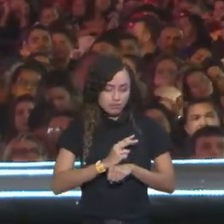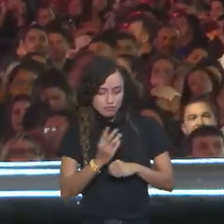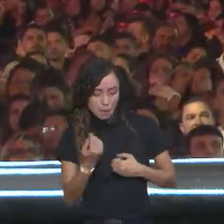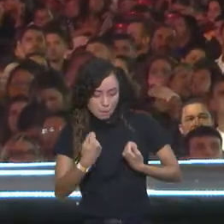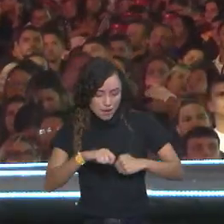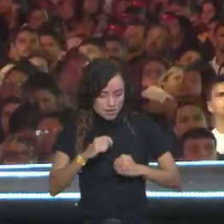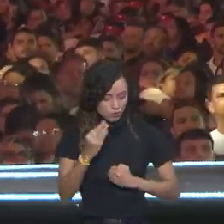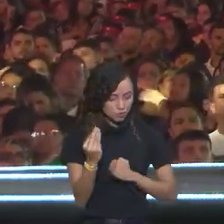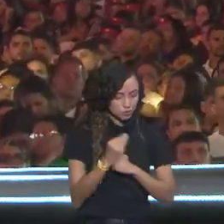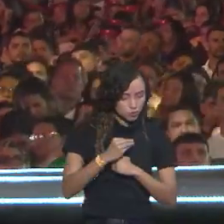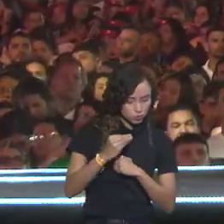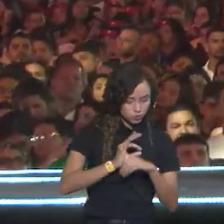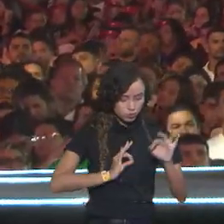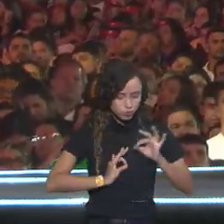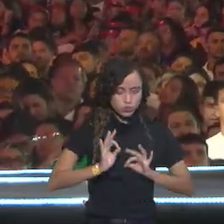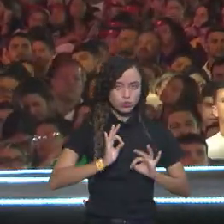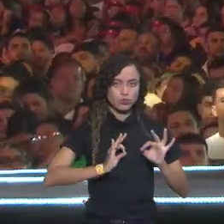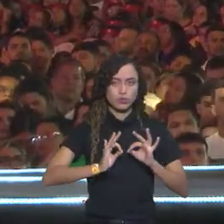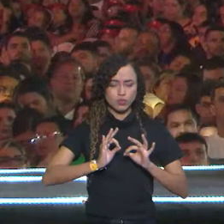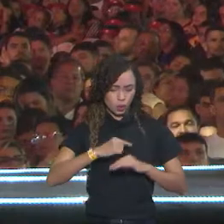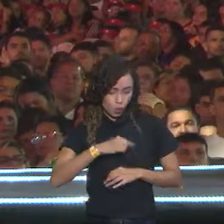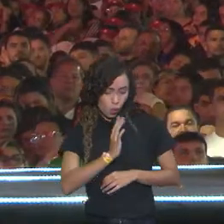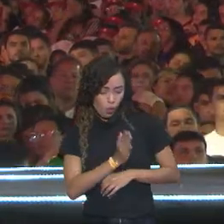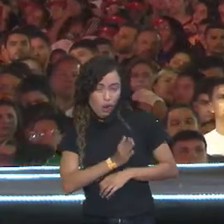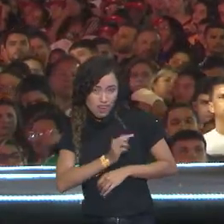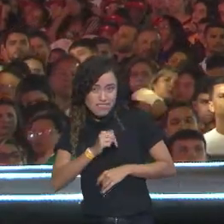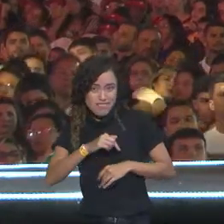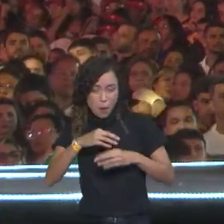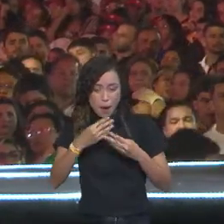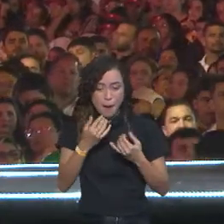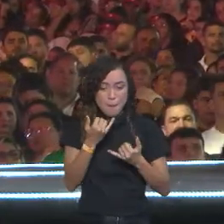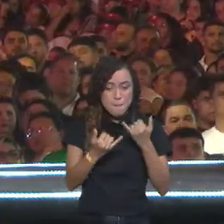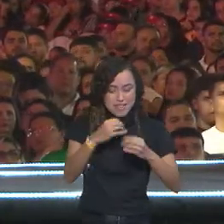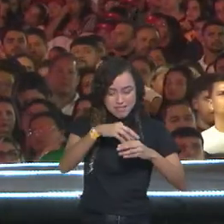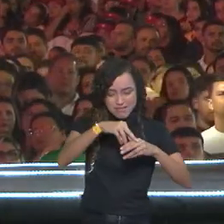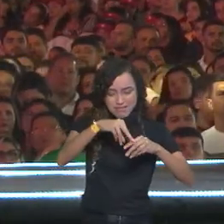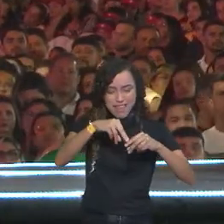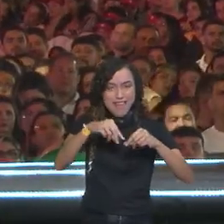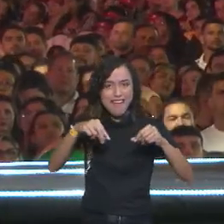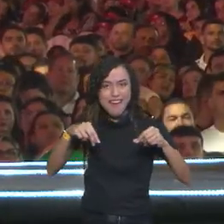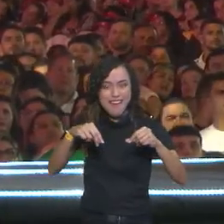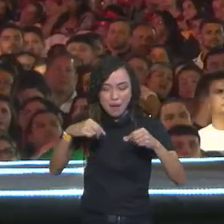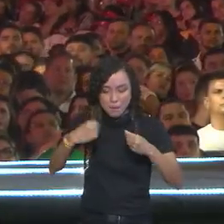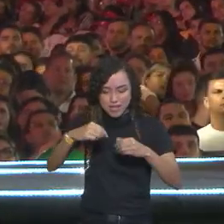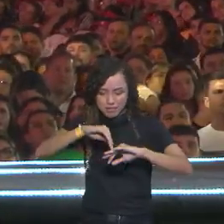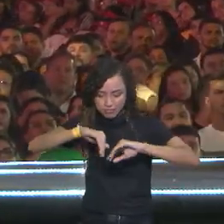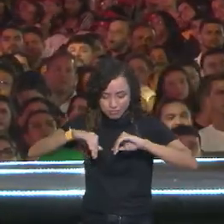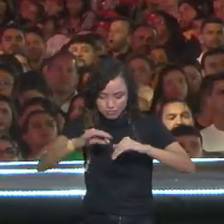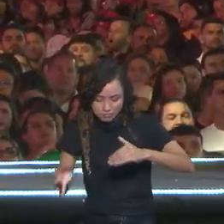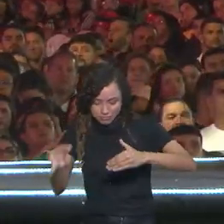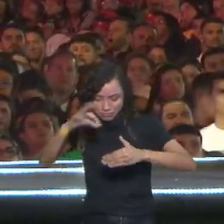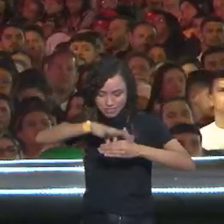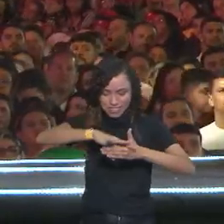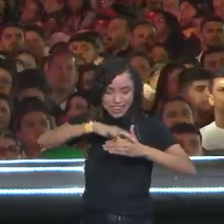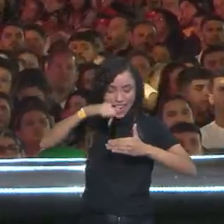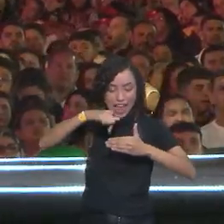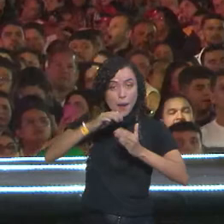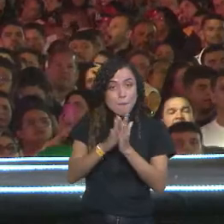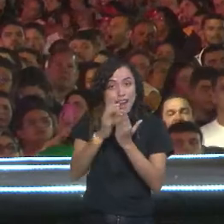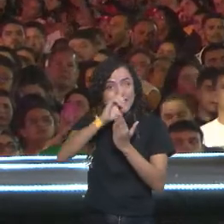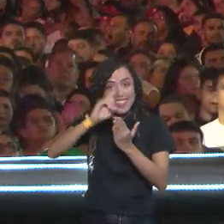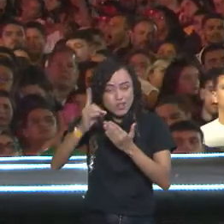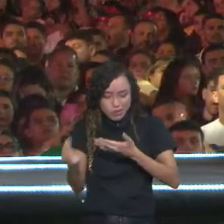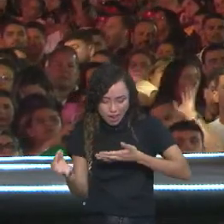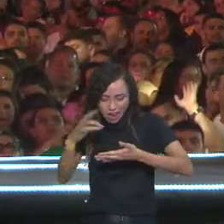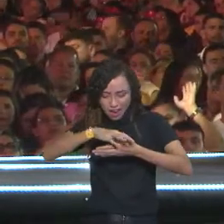o teu coração é uma terra fértil o teu coração é uma terra boa e eu creio que o Espírito Santo falou